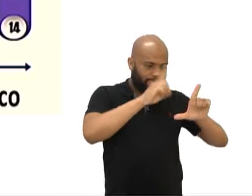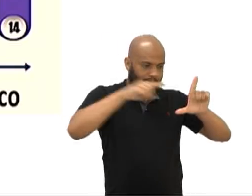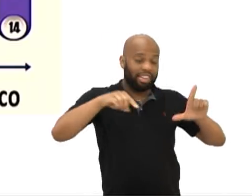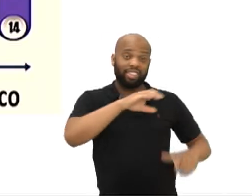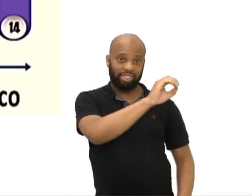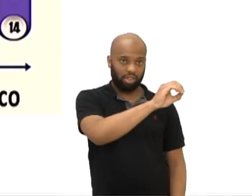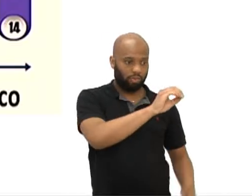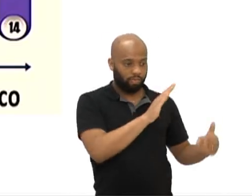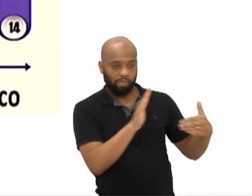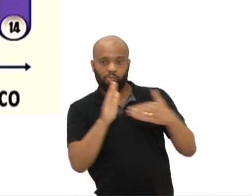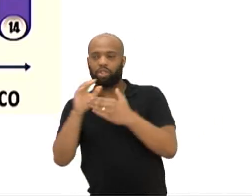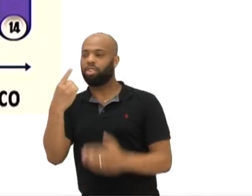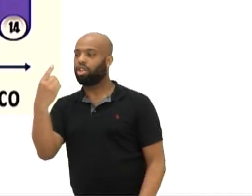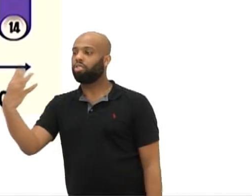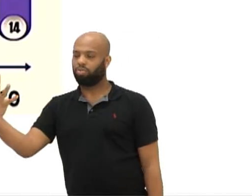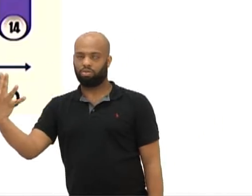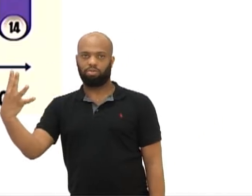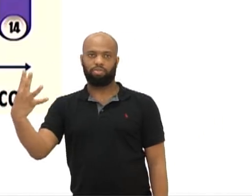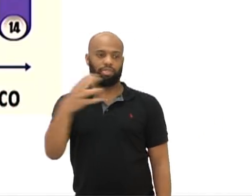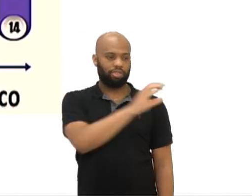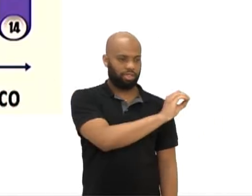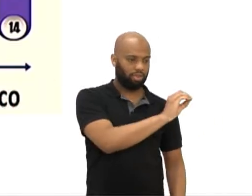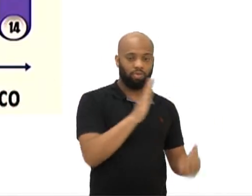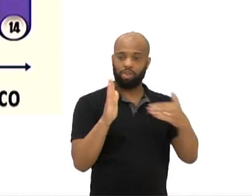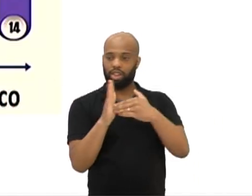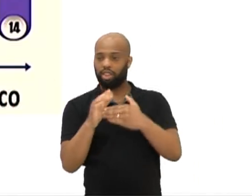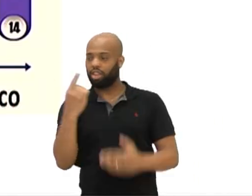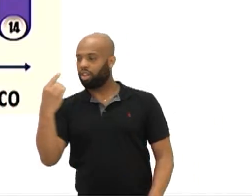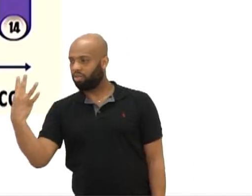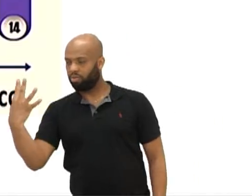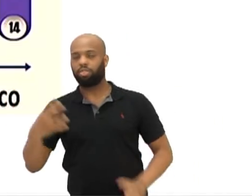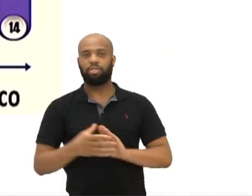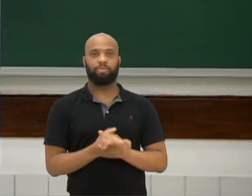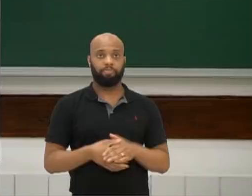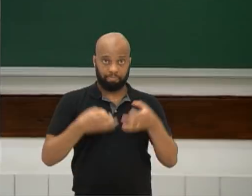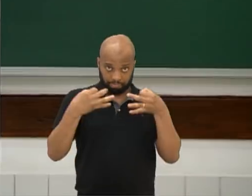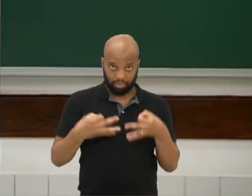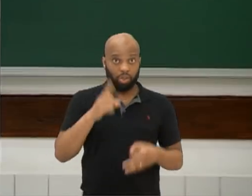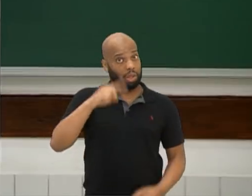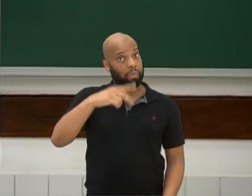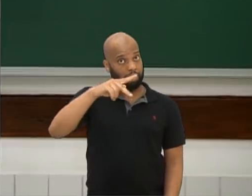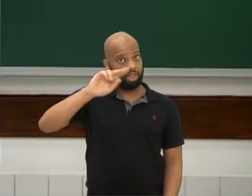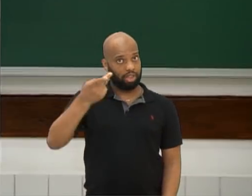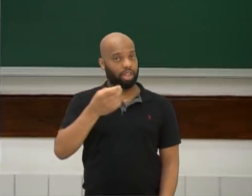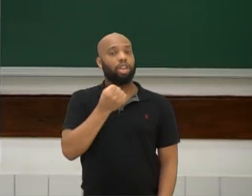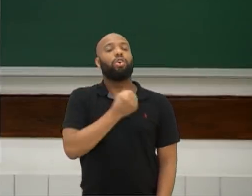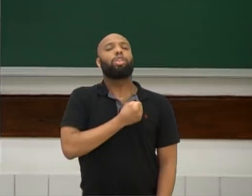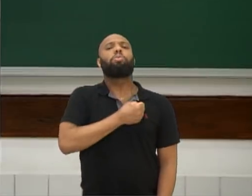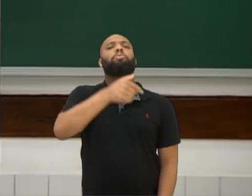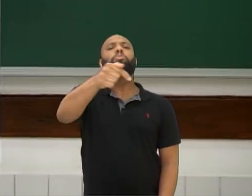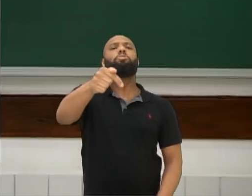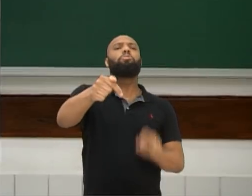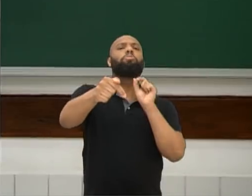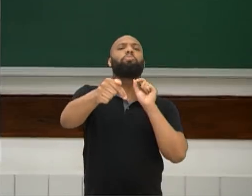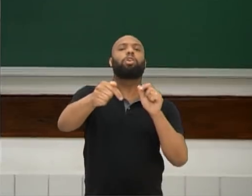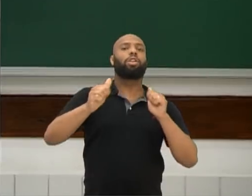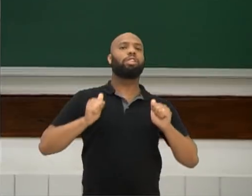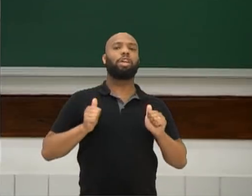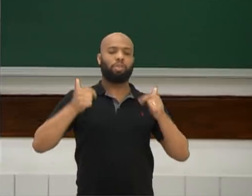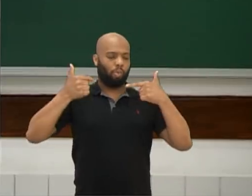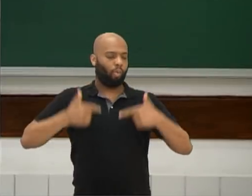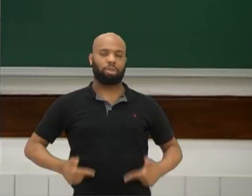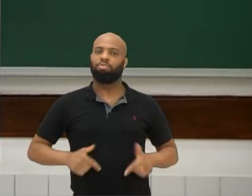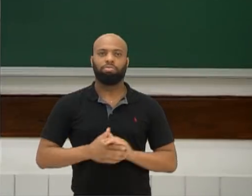até 14, né? Ou de 0 até 14, certo? O número 7 representa a neutralidade.